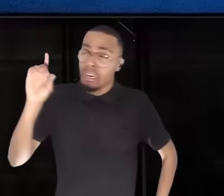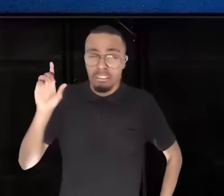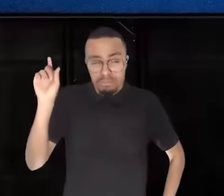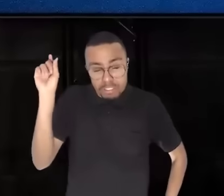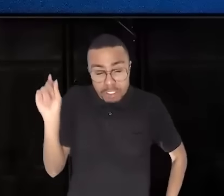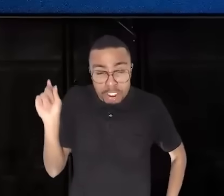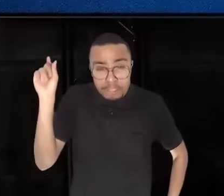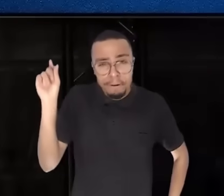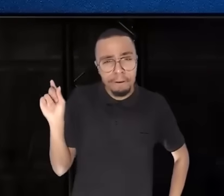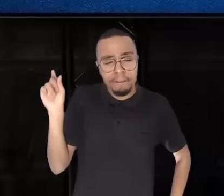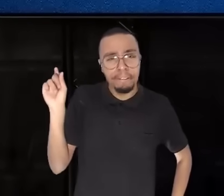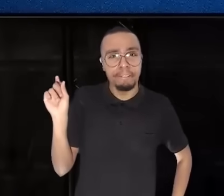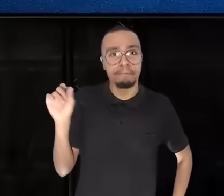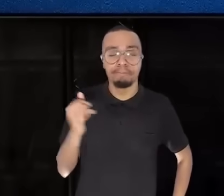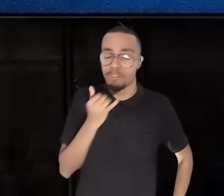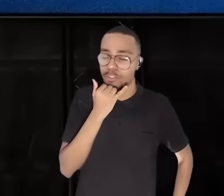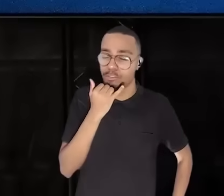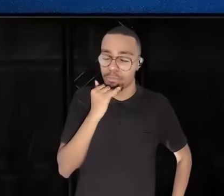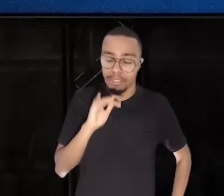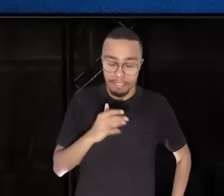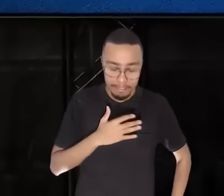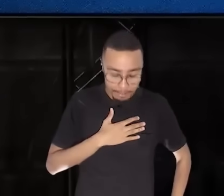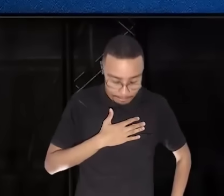Deus se define como um verbo.